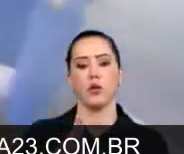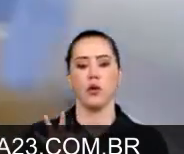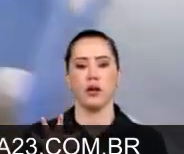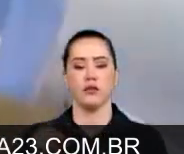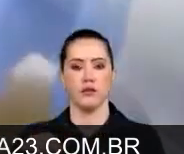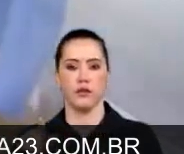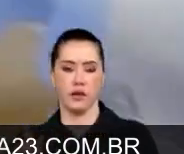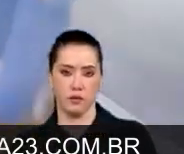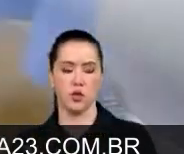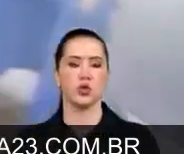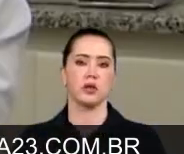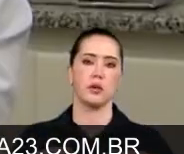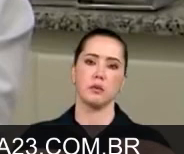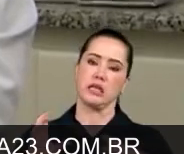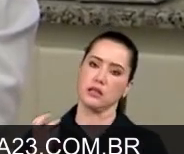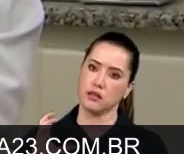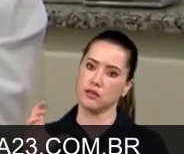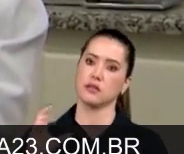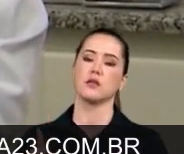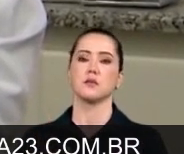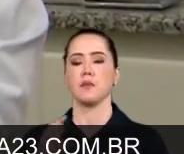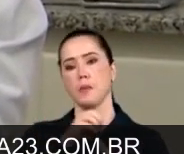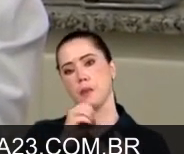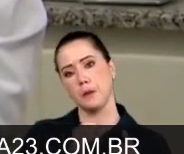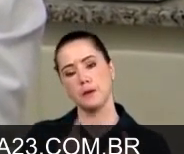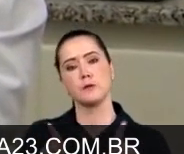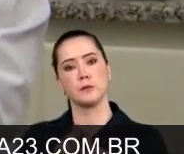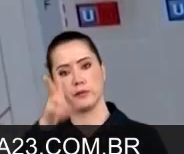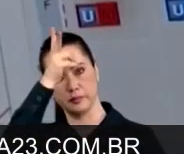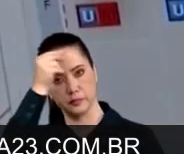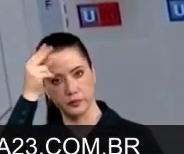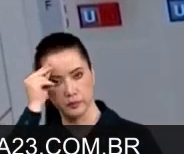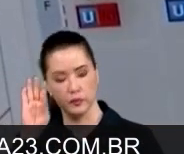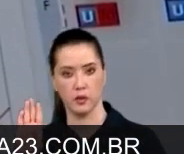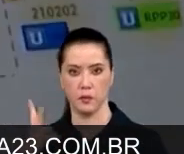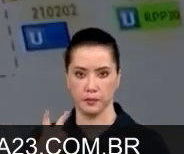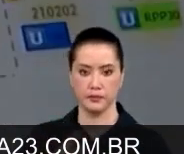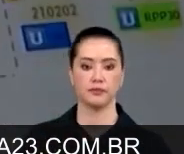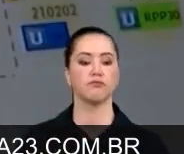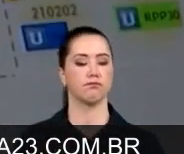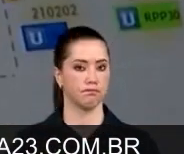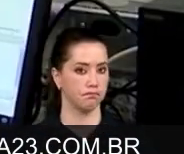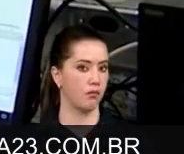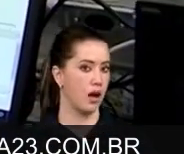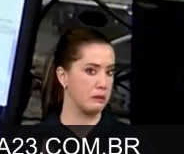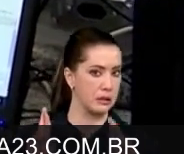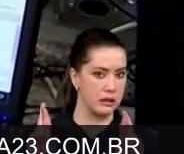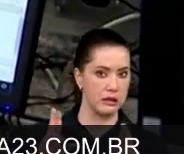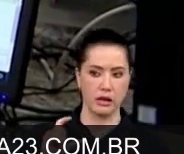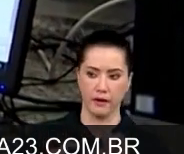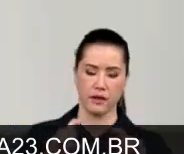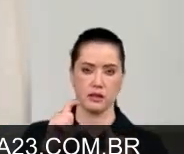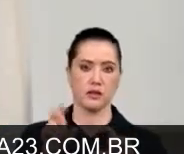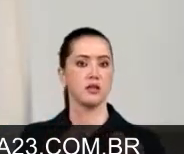Ciência e Tecnologia e Inovação, Fiocruz e Prefeitura de Belo Horizonte. A previsão é que a dose seja